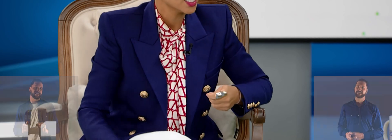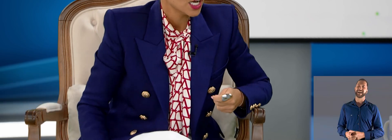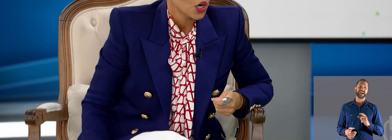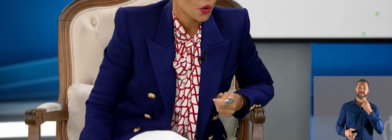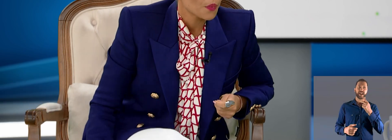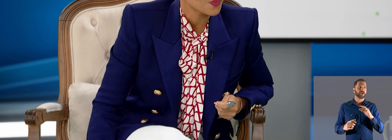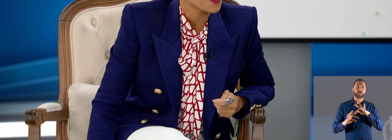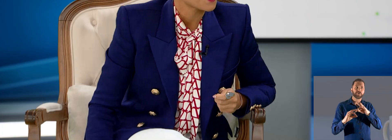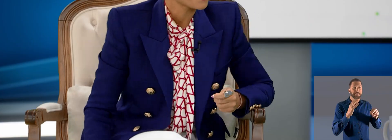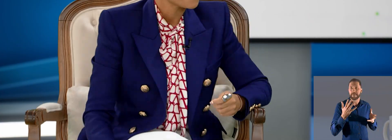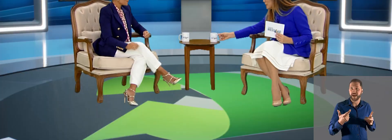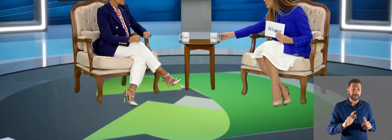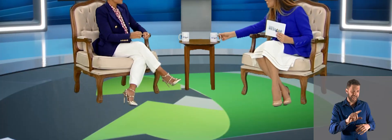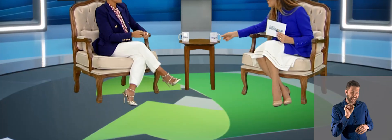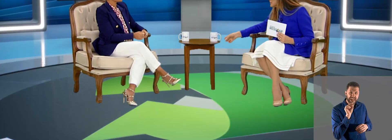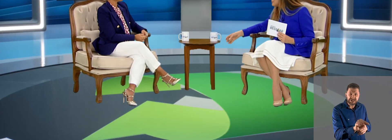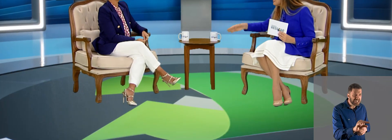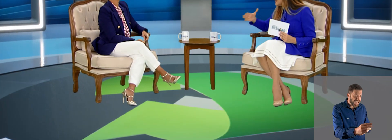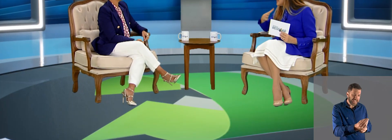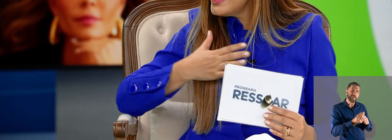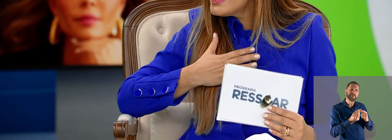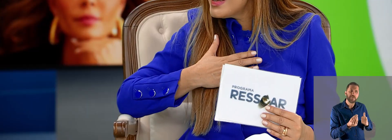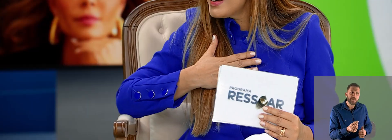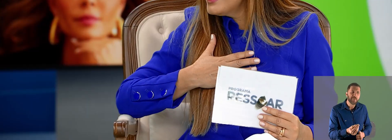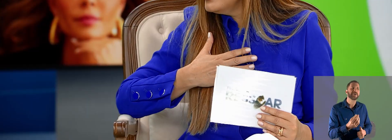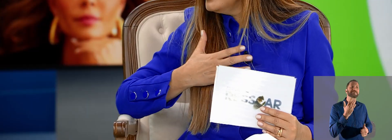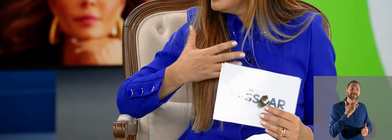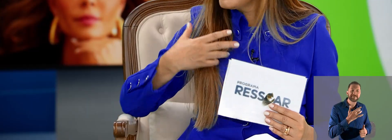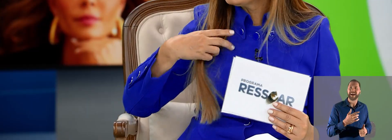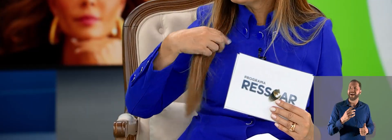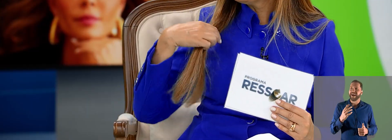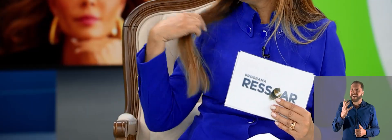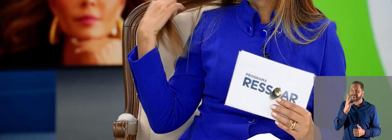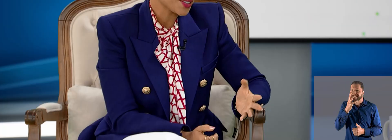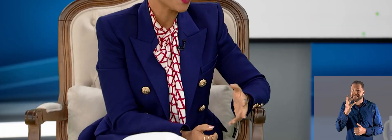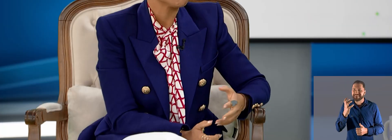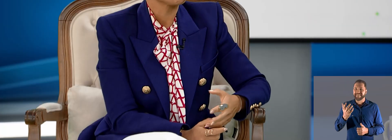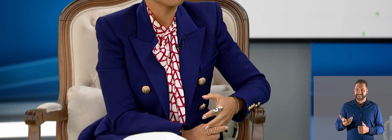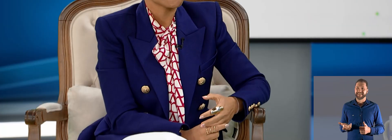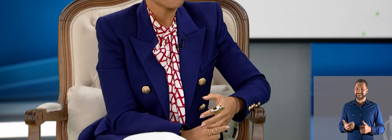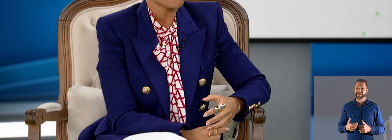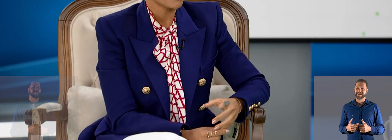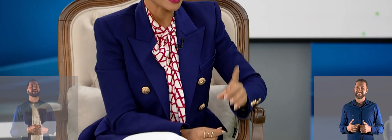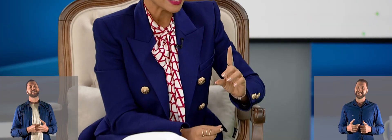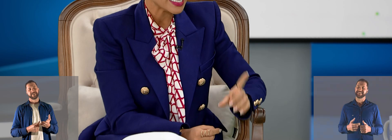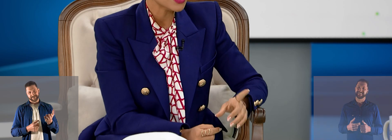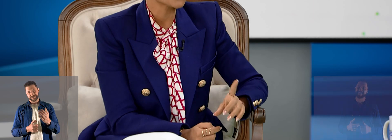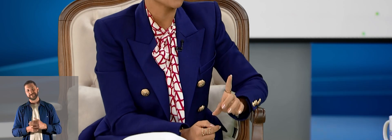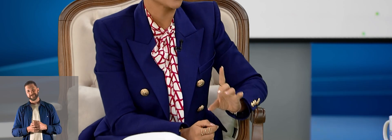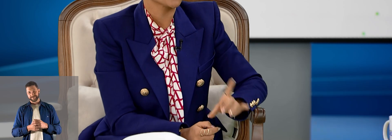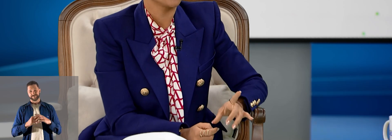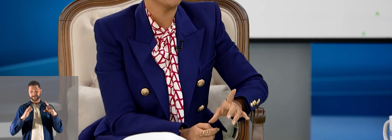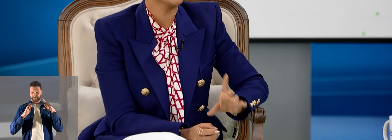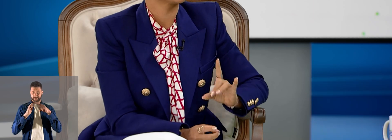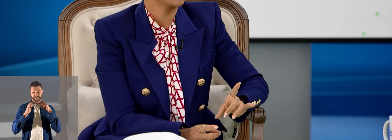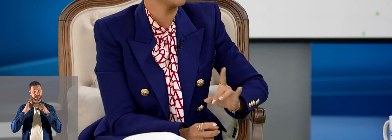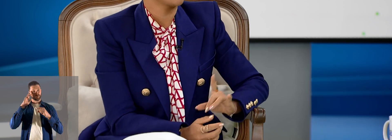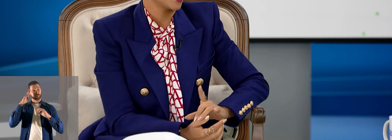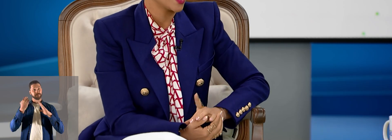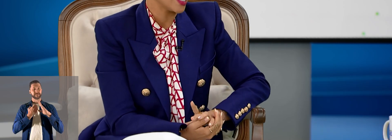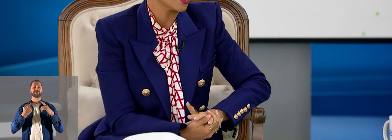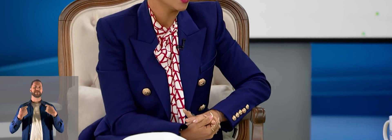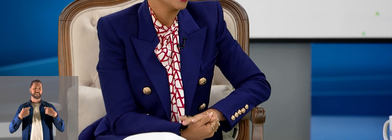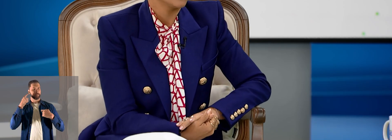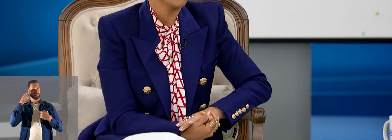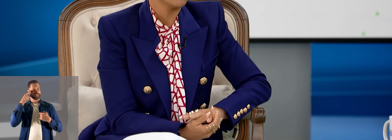mais ela vai falar olha são todos maravilhosos mas esse aqui é fantástico é então isso aí isso eu acho que o empreendedor